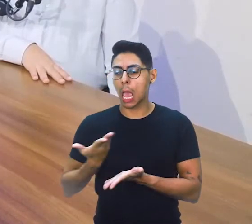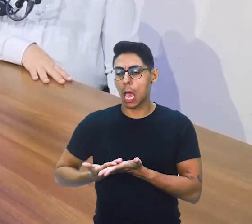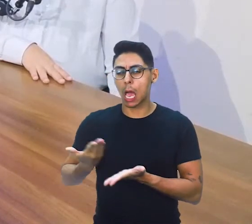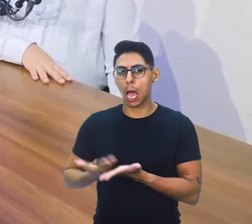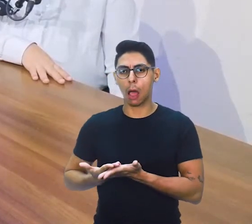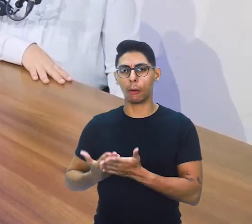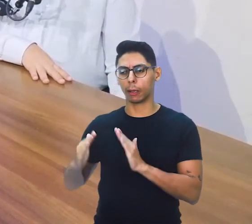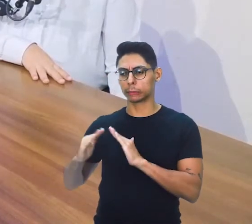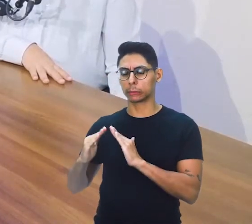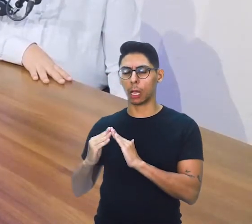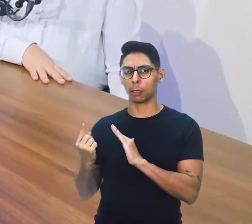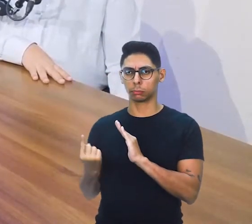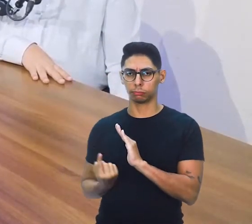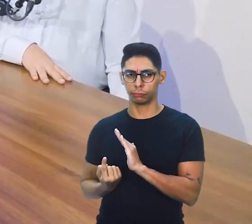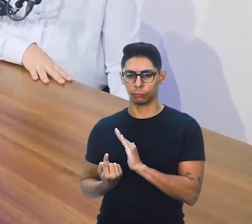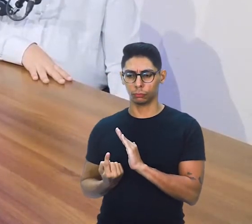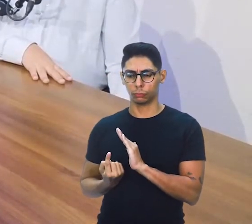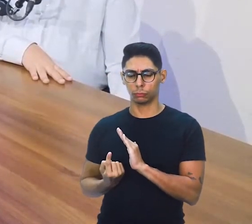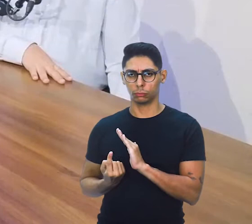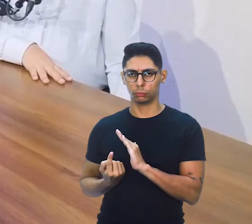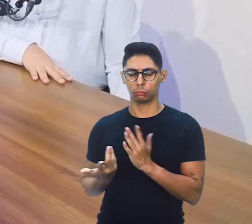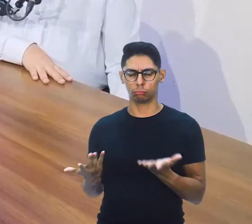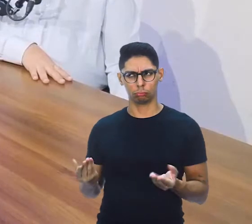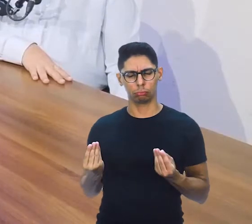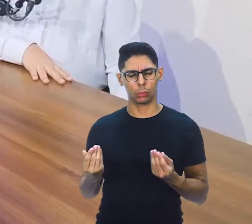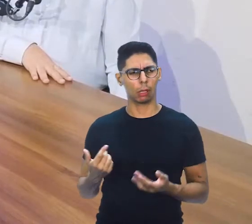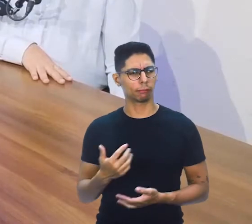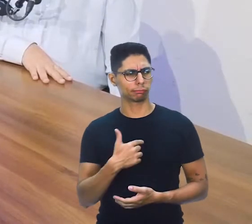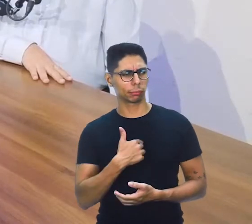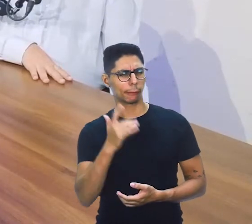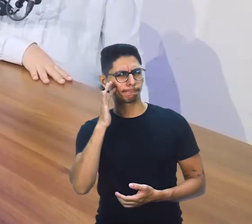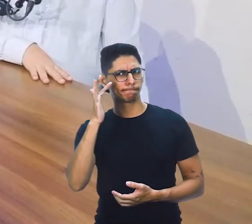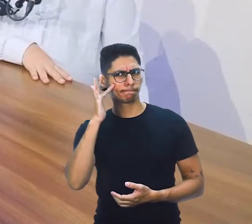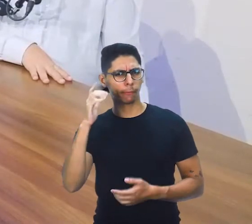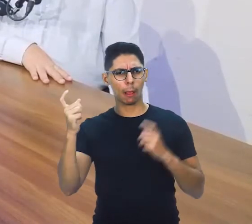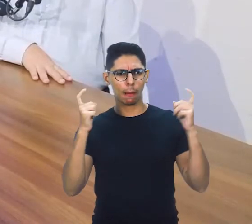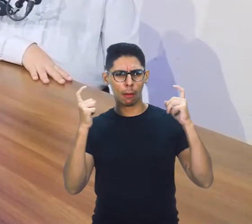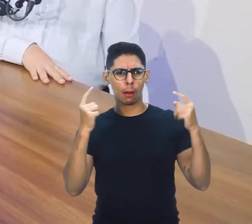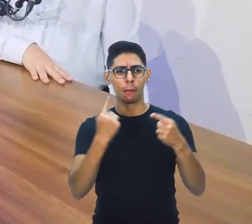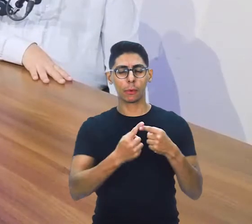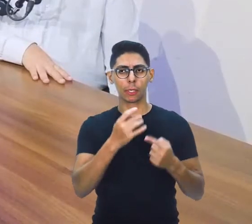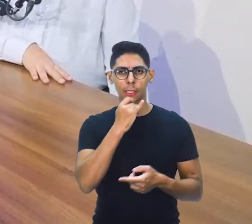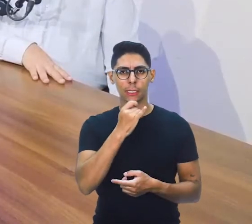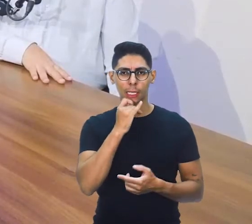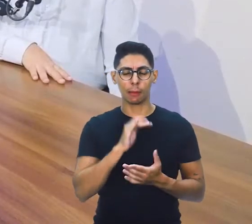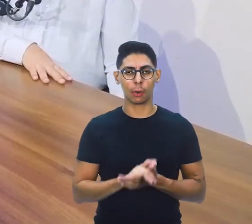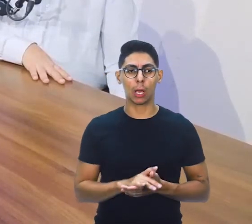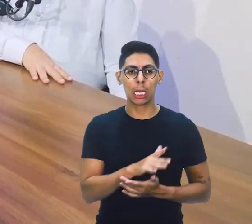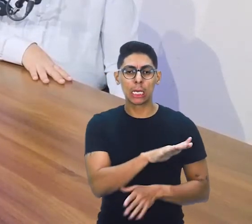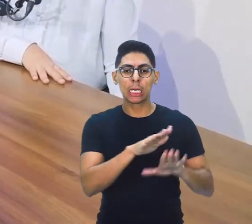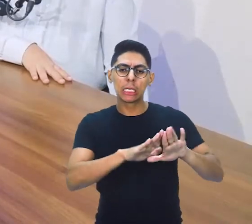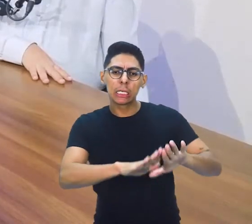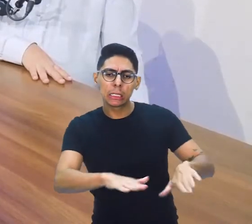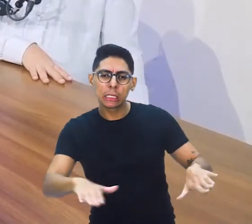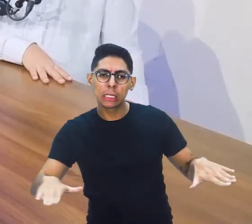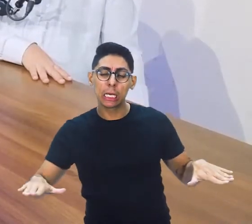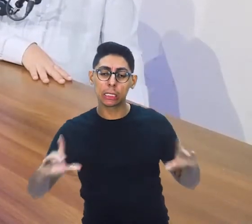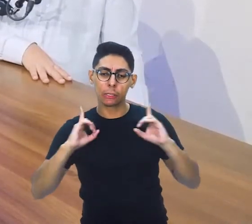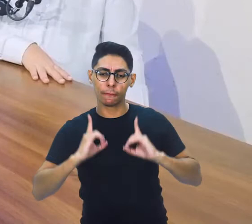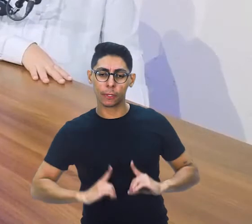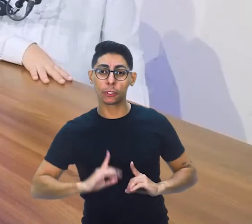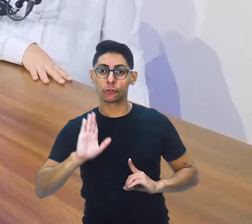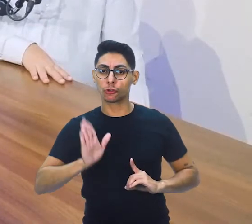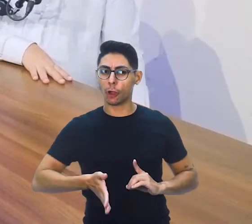casa, né? E eu fiquei preocupado porque as crianças com deficiência já ficaram muito tempo em